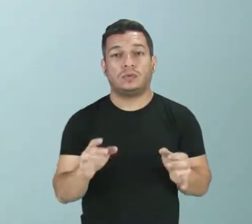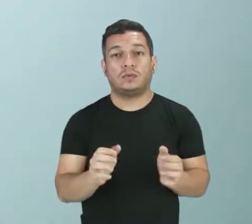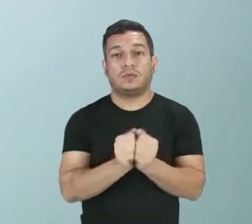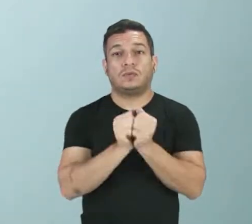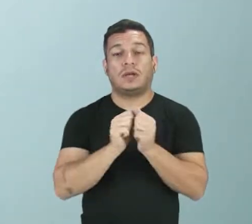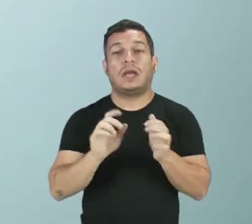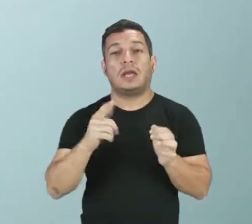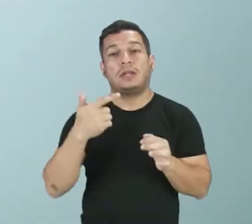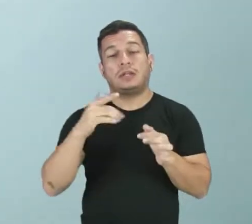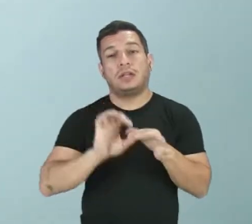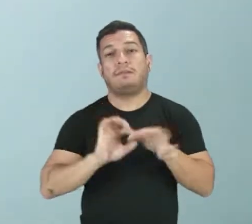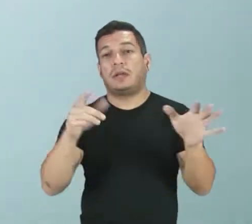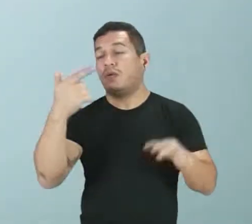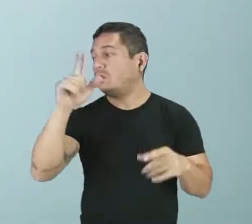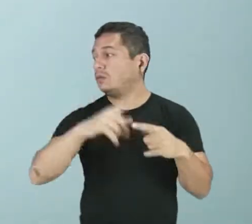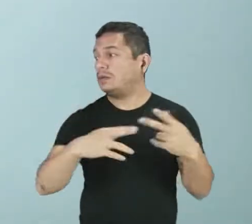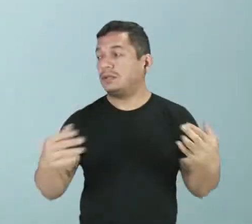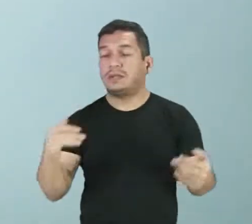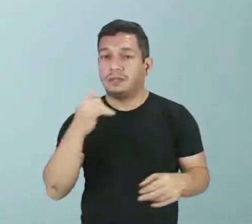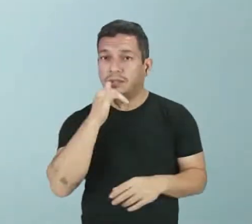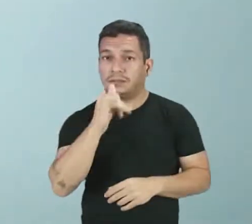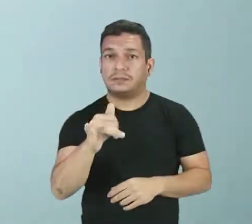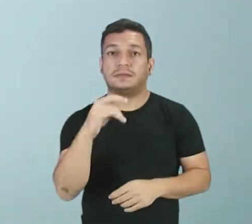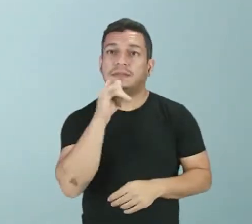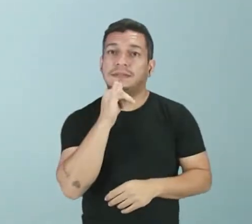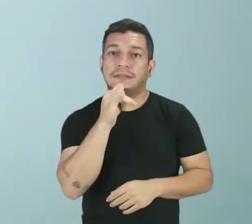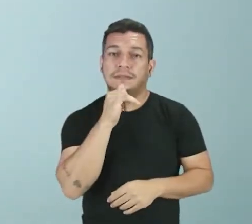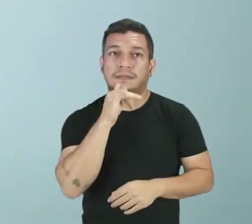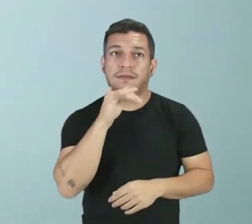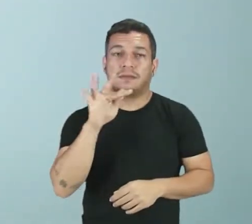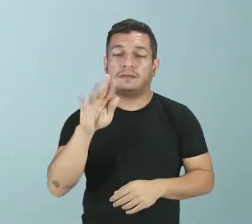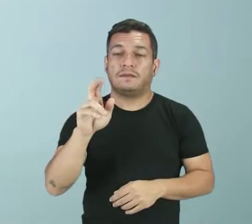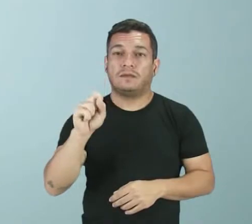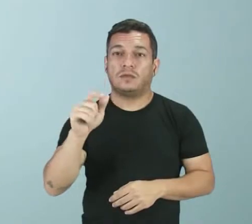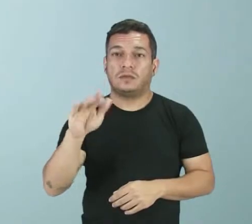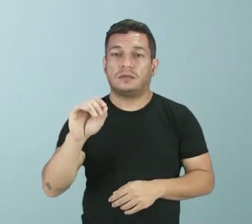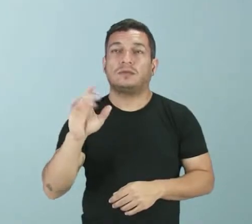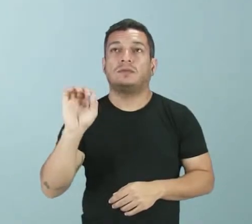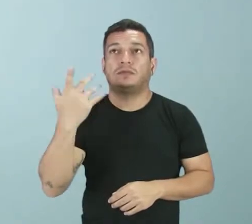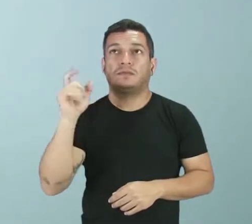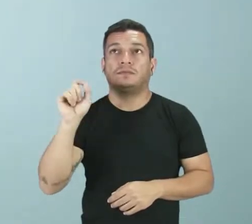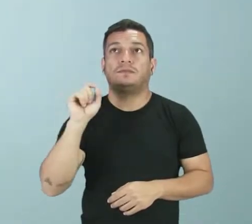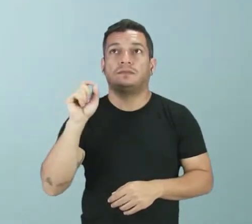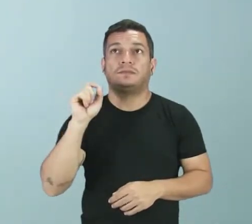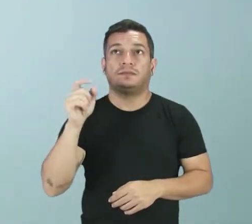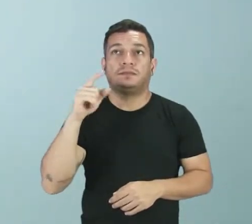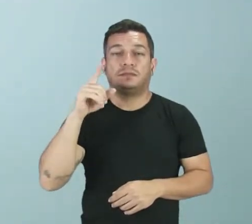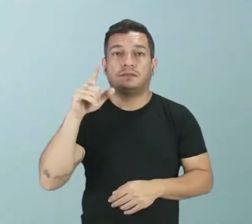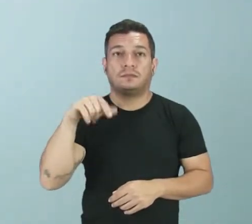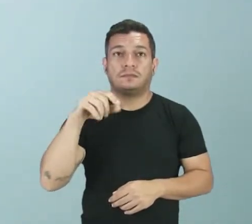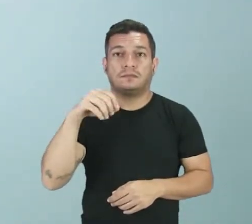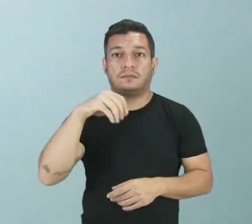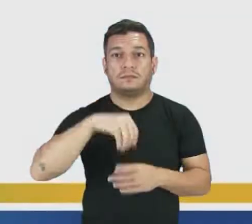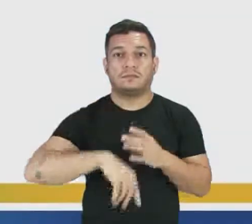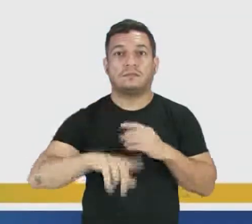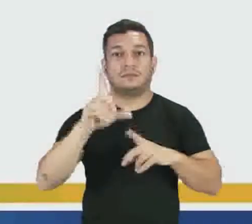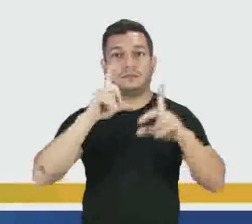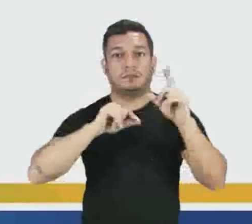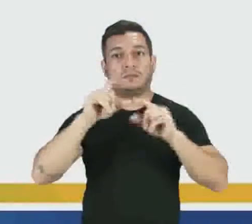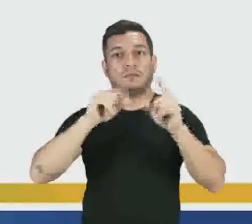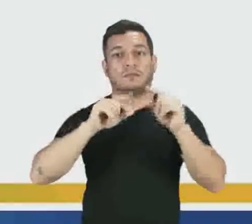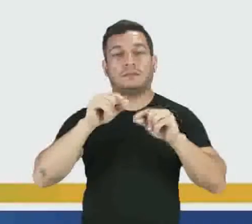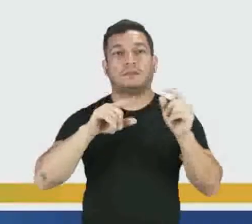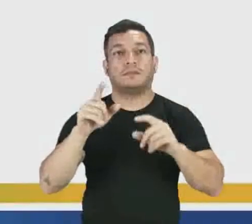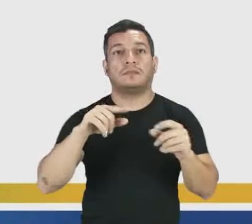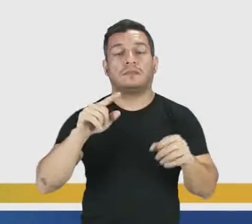elemento, liberando também energia. Um exemplo de fusão nuclear é o que ocorreu no interior das estrelas,